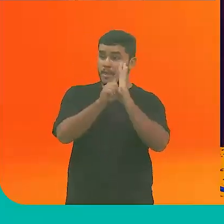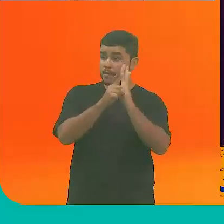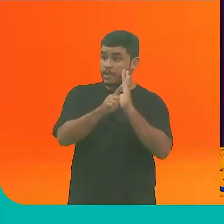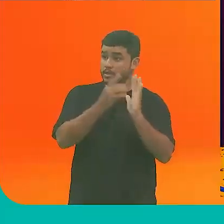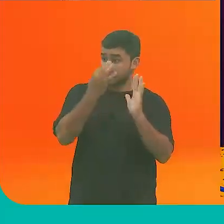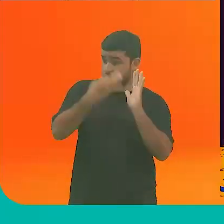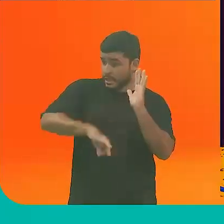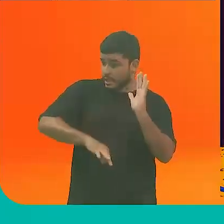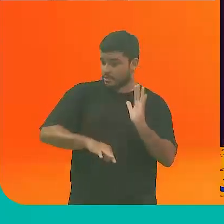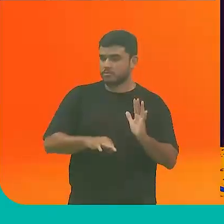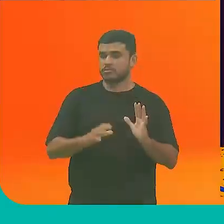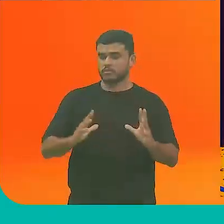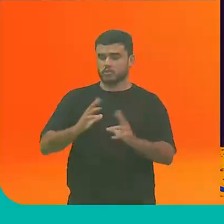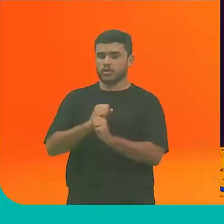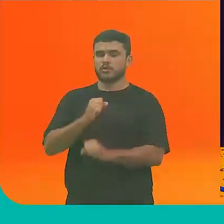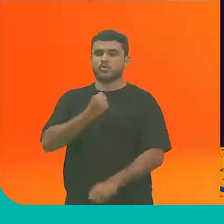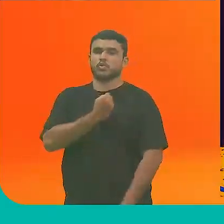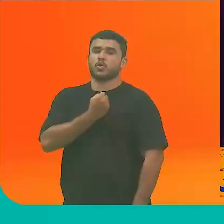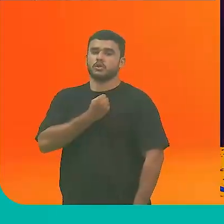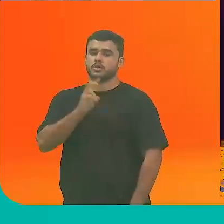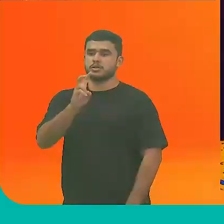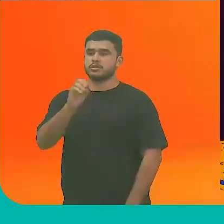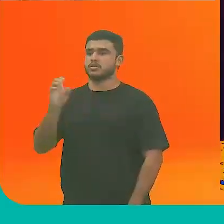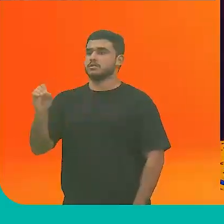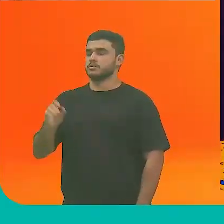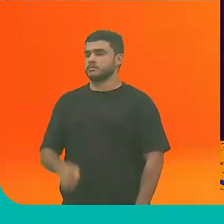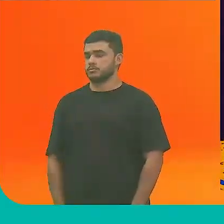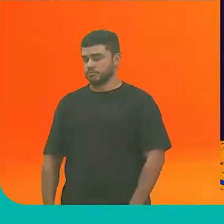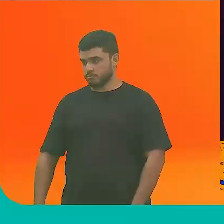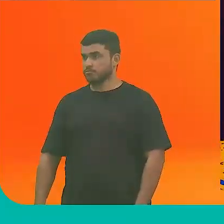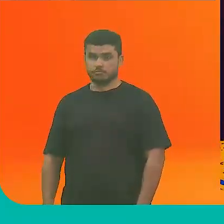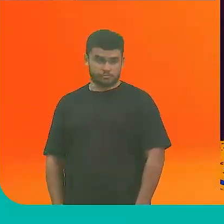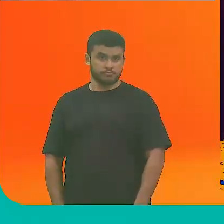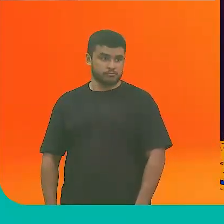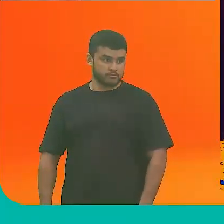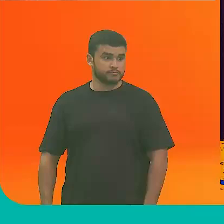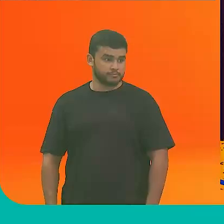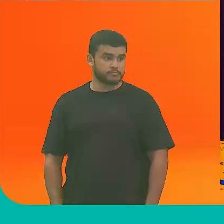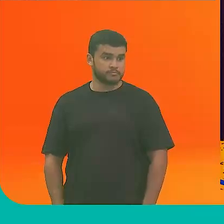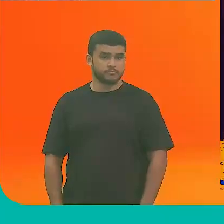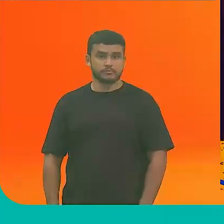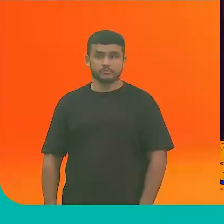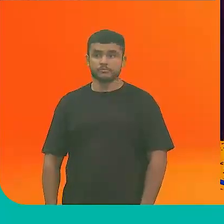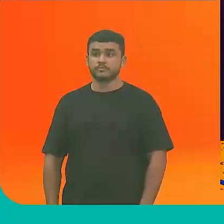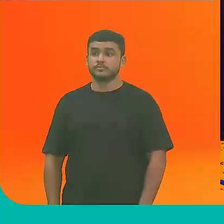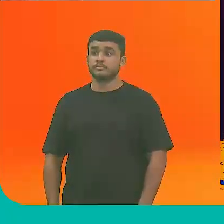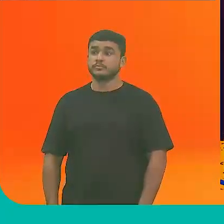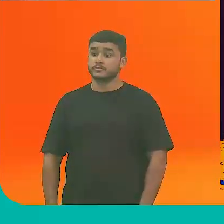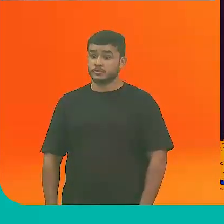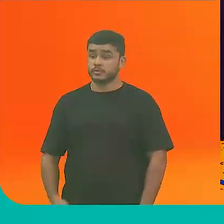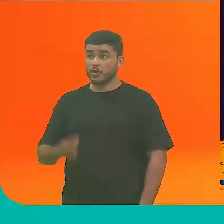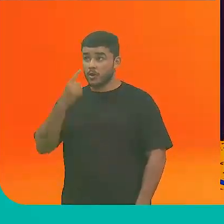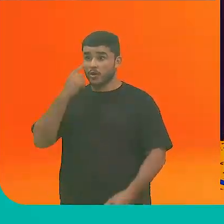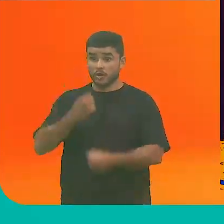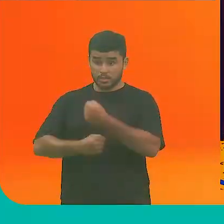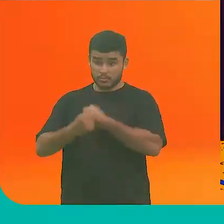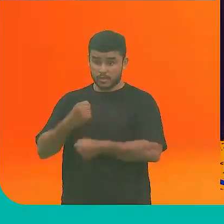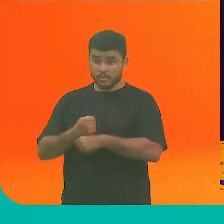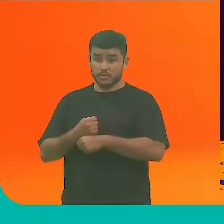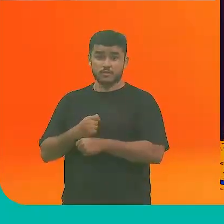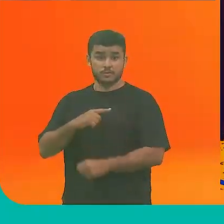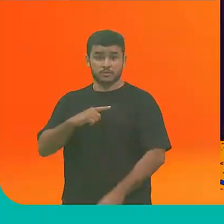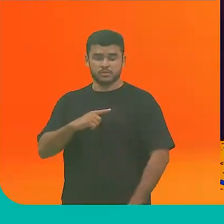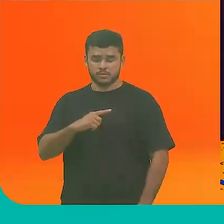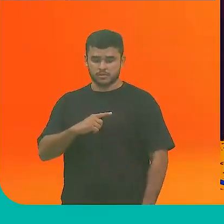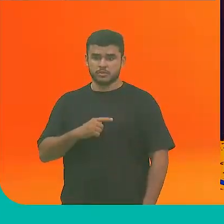ano passado, dados no INEP, do microdados do INEP, a nota 500 no ano passado, ela saiu